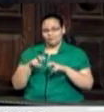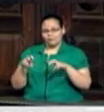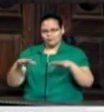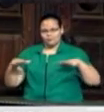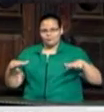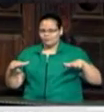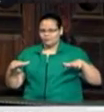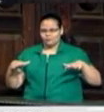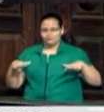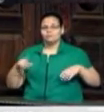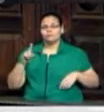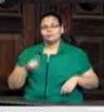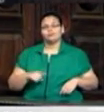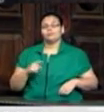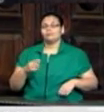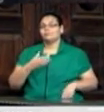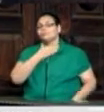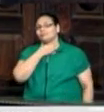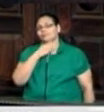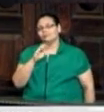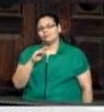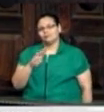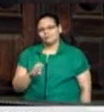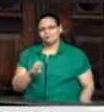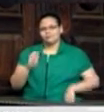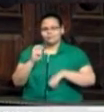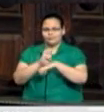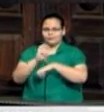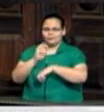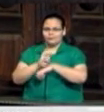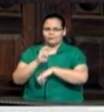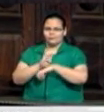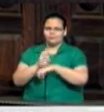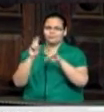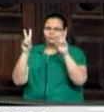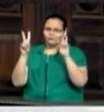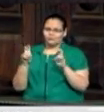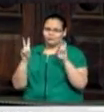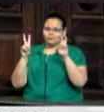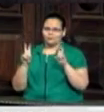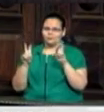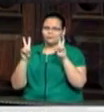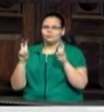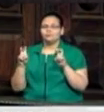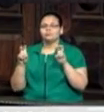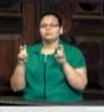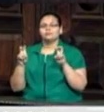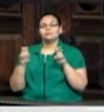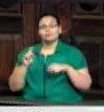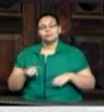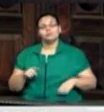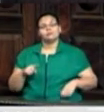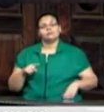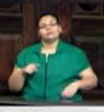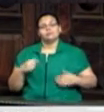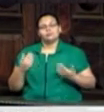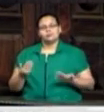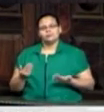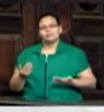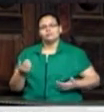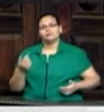sim a crise do Estado. E esse tema é o tema que me